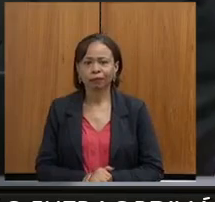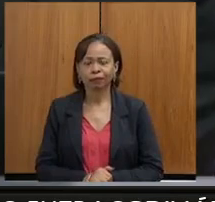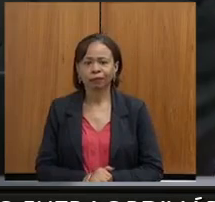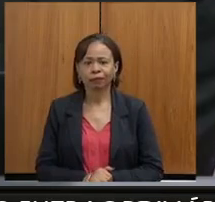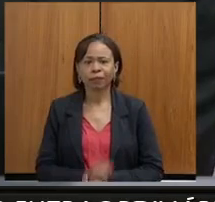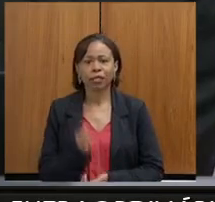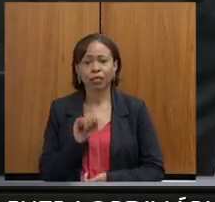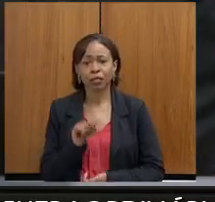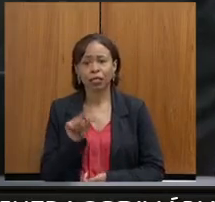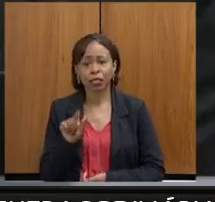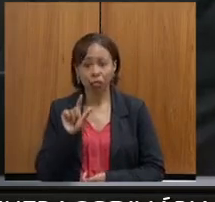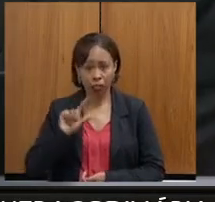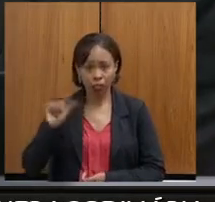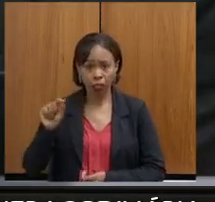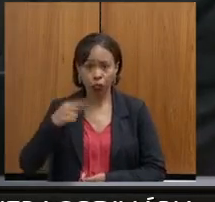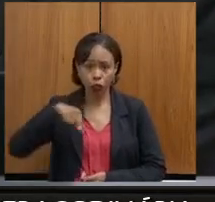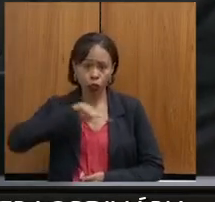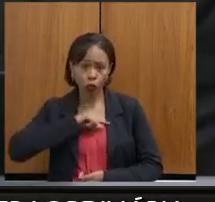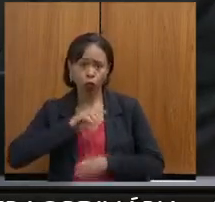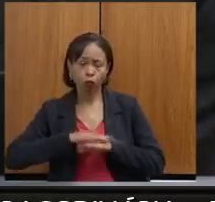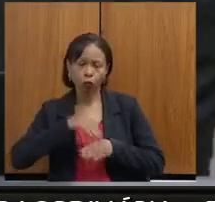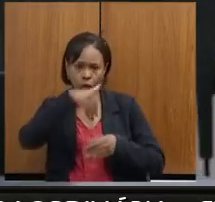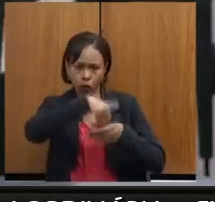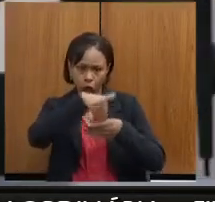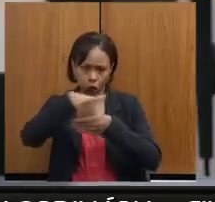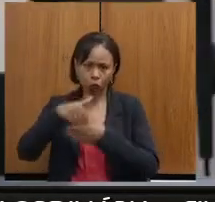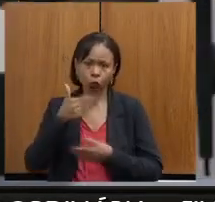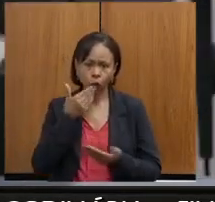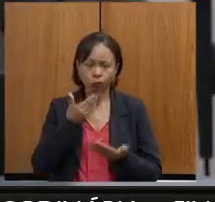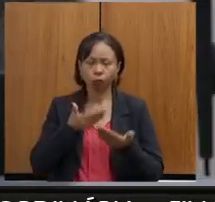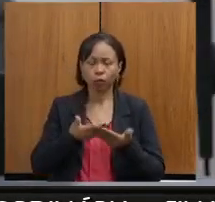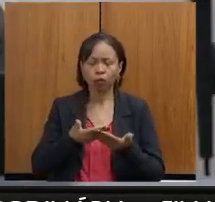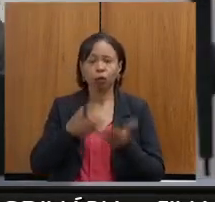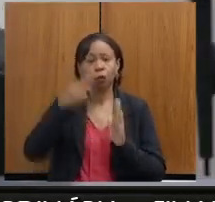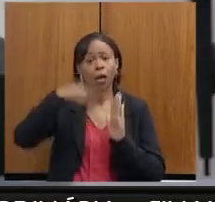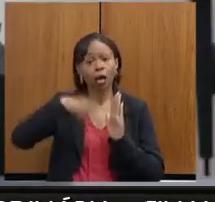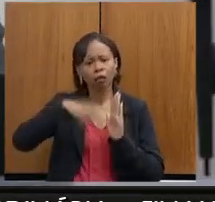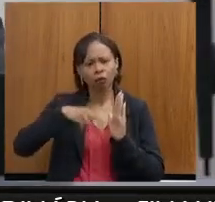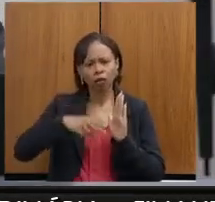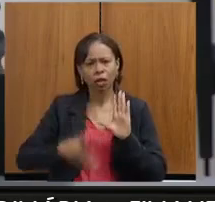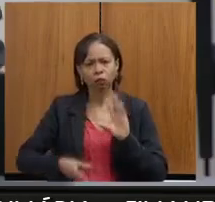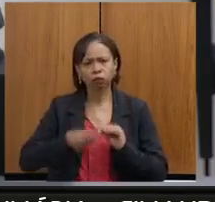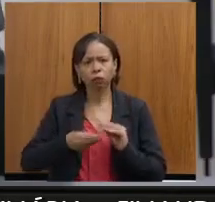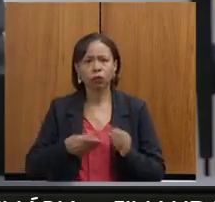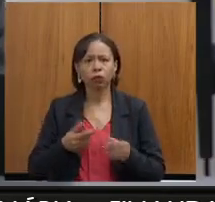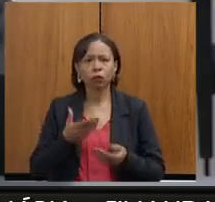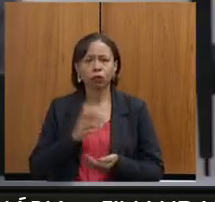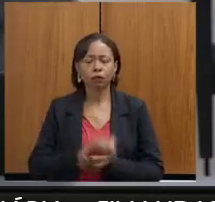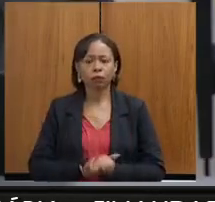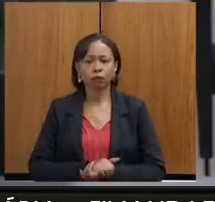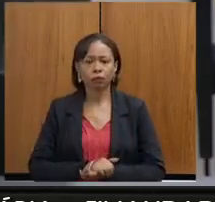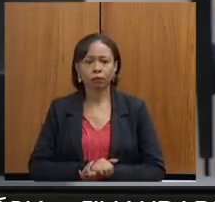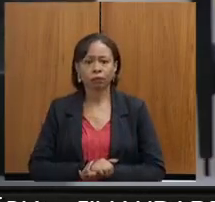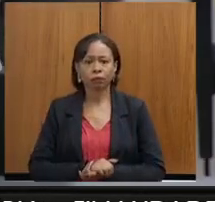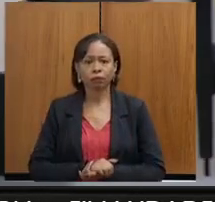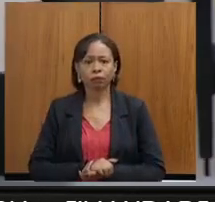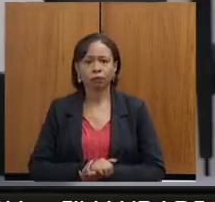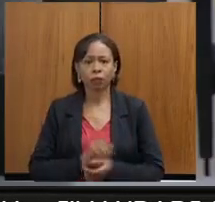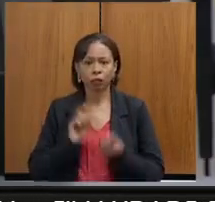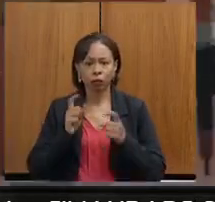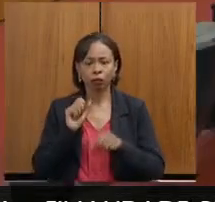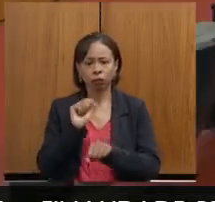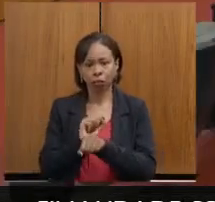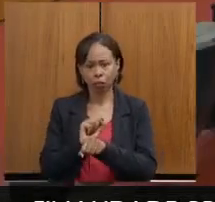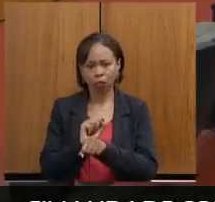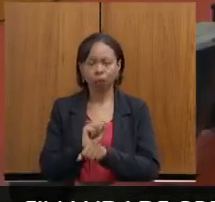nós Voltaremos é que alimentos então aqui Fazemos uma leitura rápida estão suspensos os trabalhos para sair